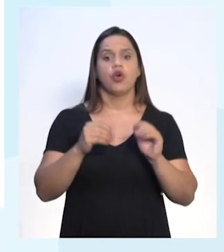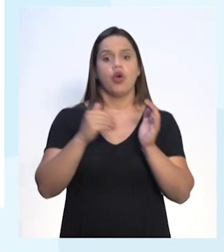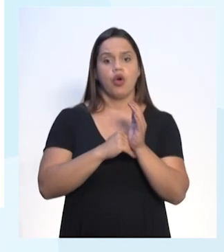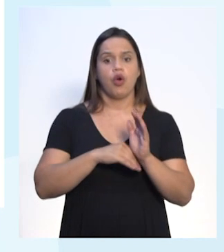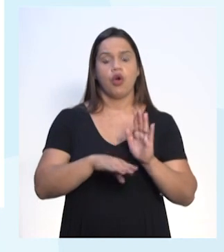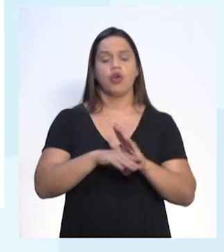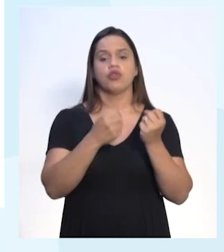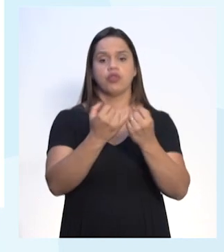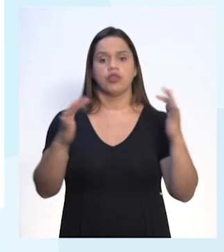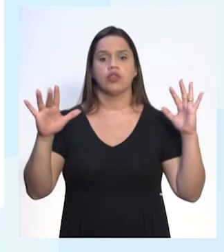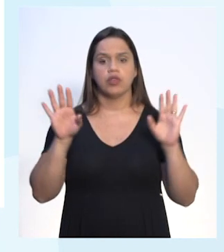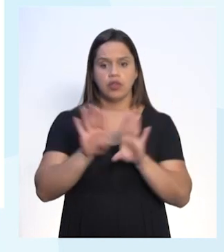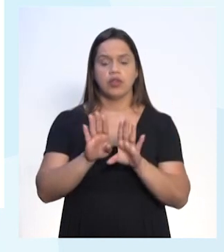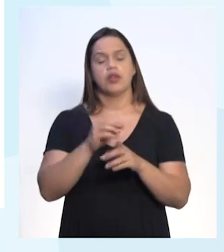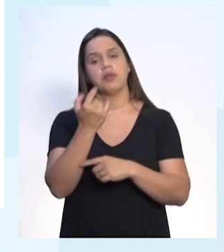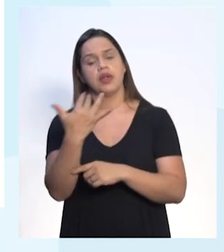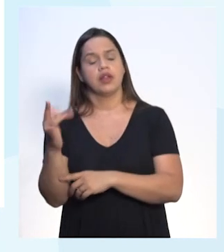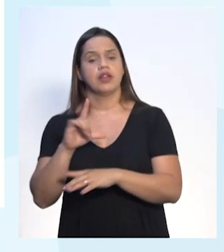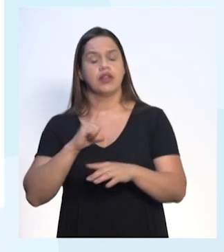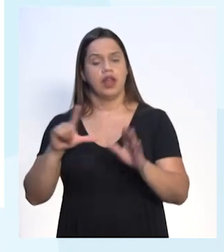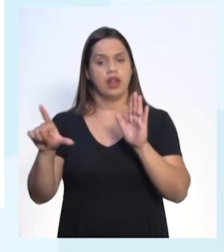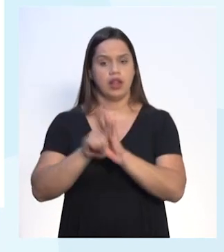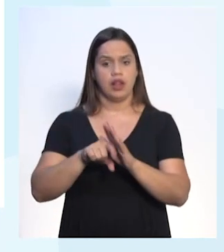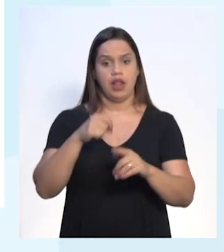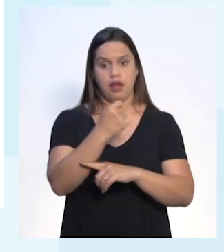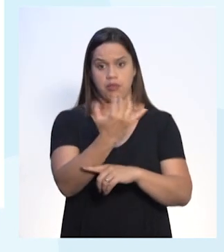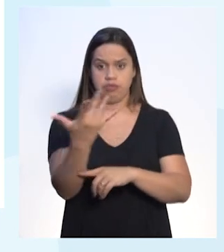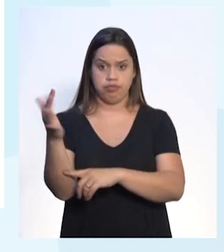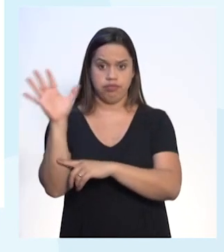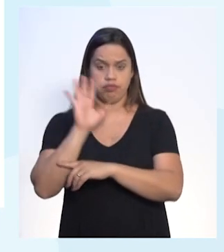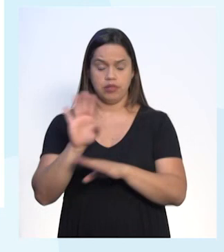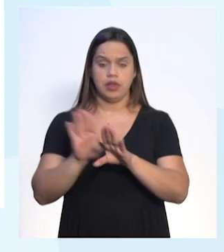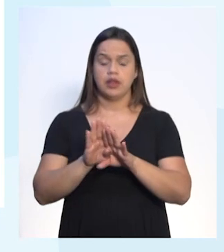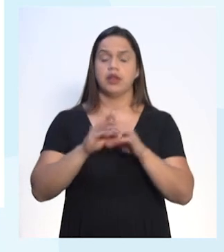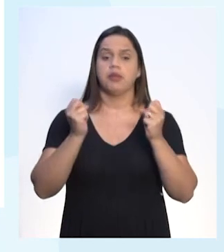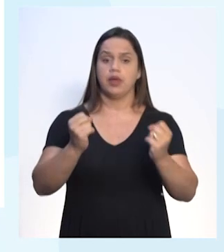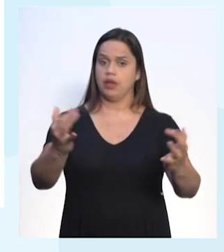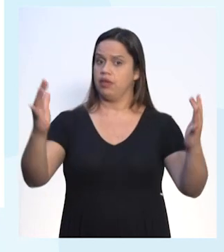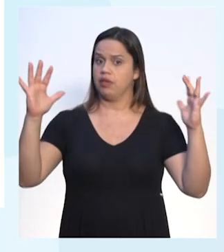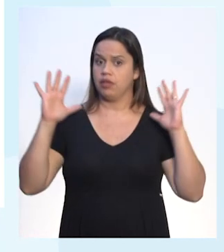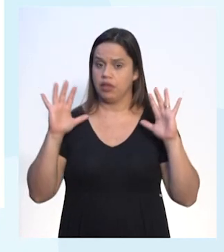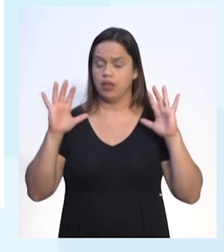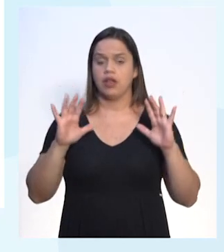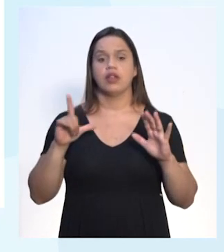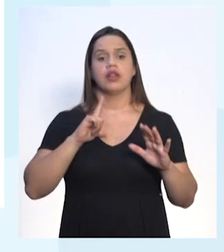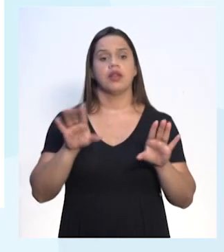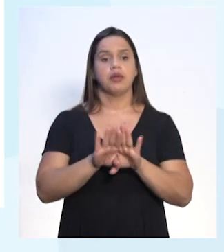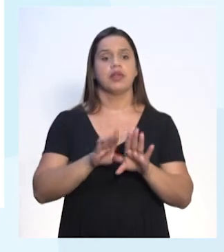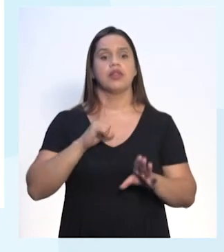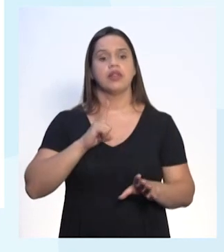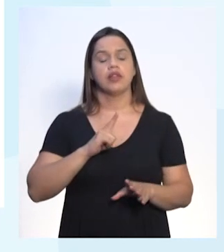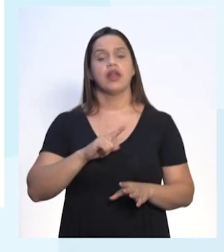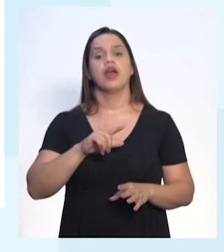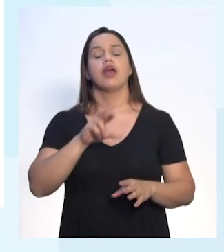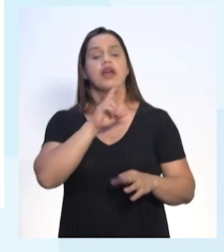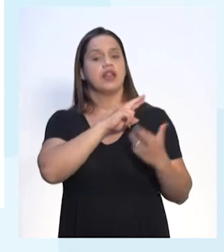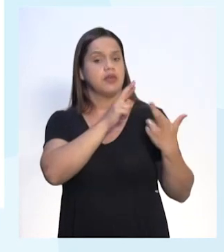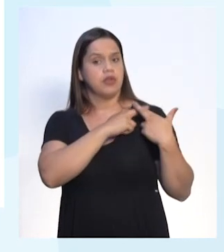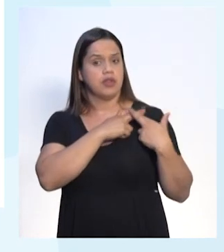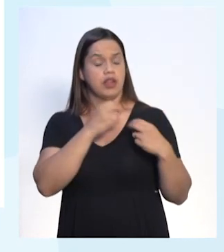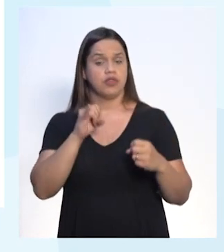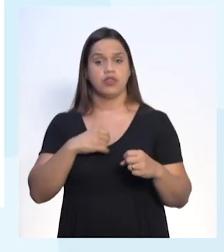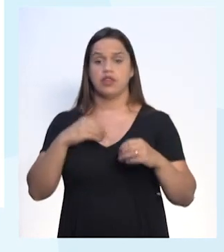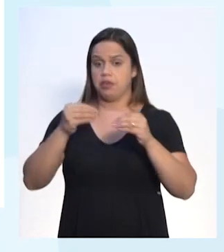você tem lei de proteção à fauna, você tem uma política nacional de meio ambiente, você tem responsabilidade por danos causados ao